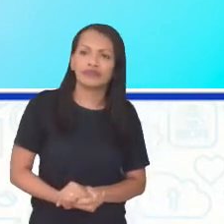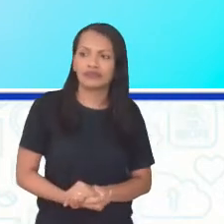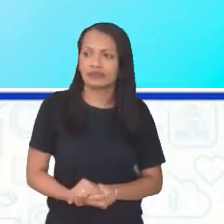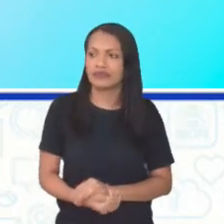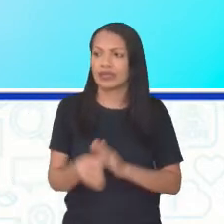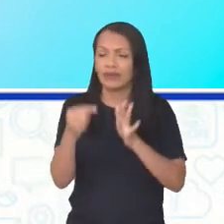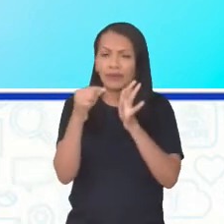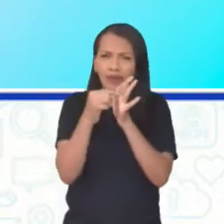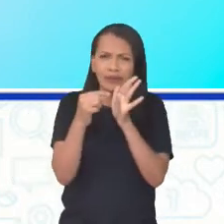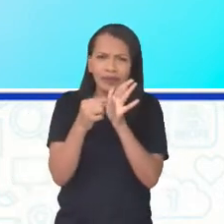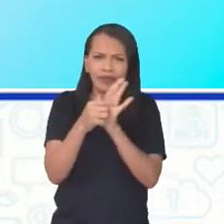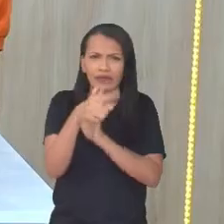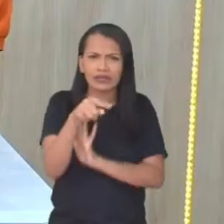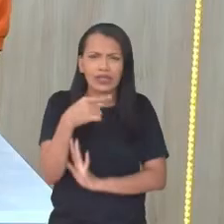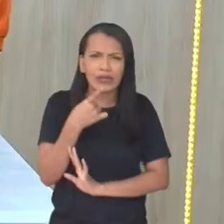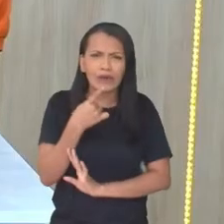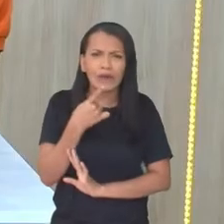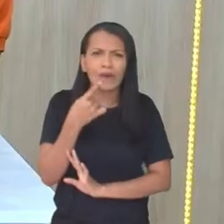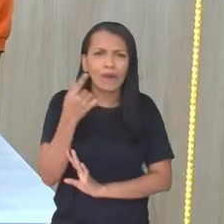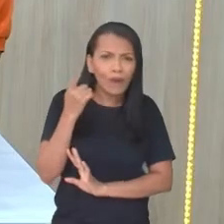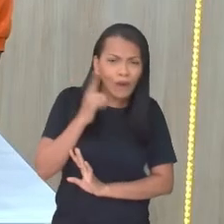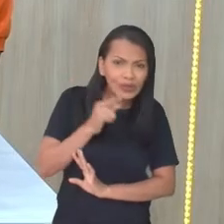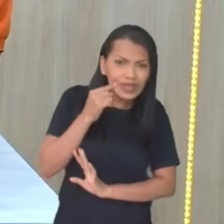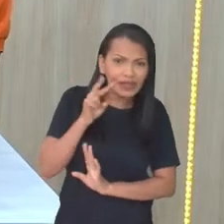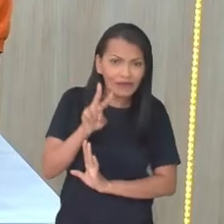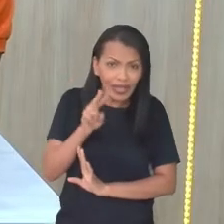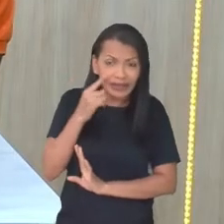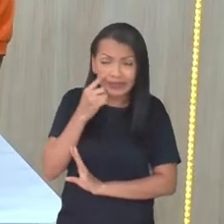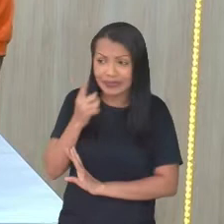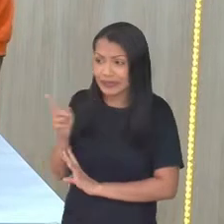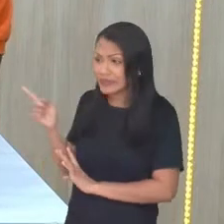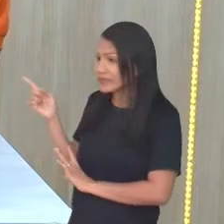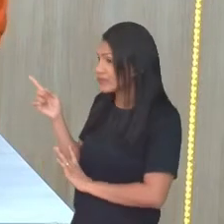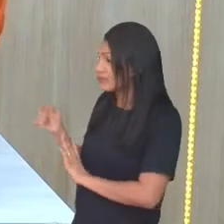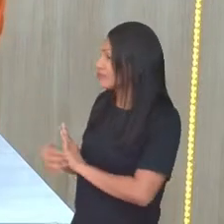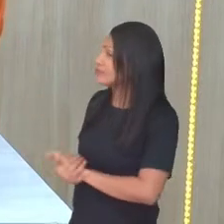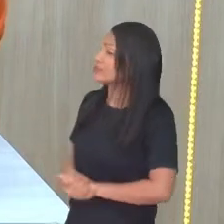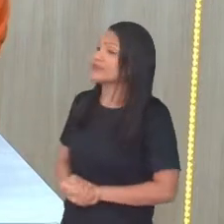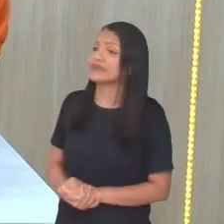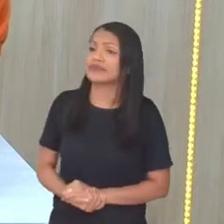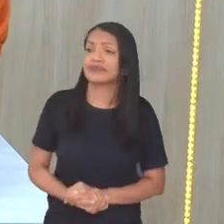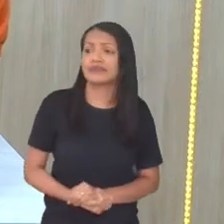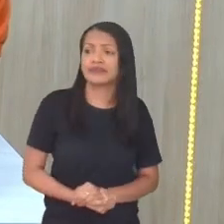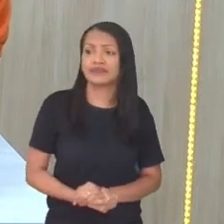quadradinho. Não sei se vocês conseguem mostrar. Esse quadradinho aqui, ó. Deixa eu virar para cá.